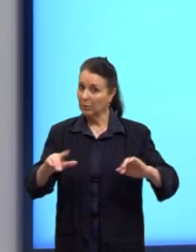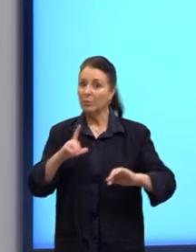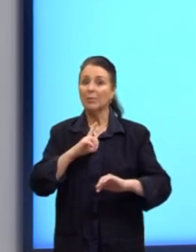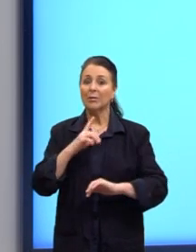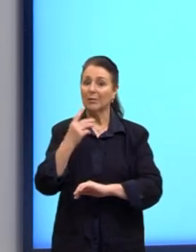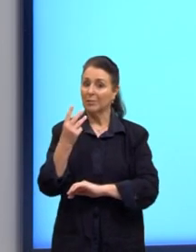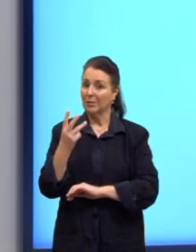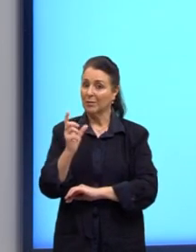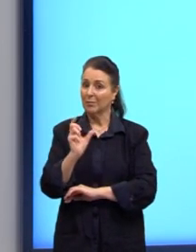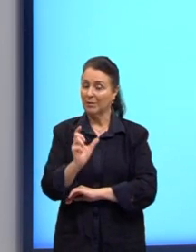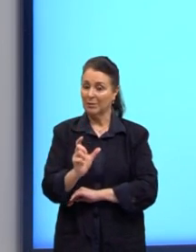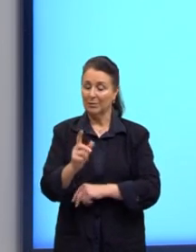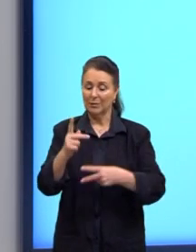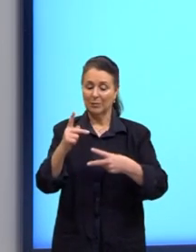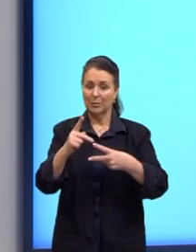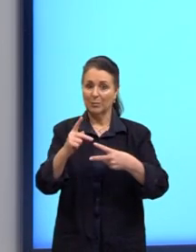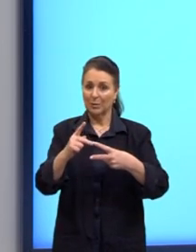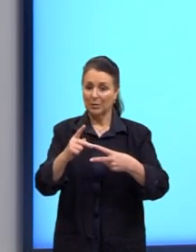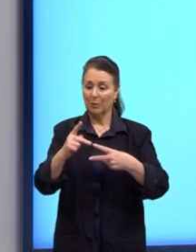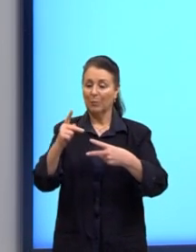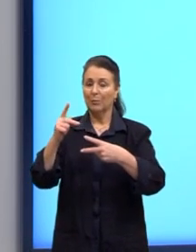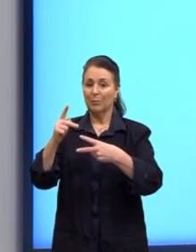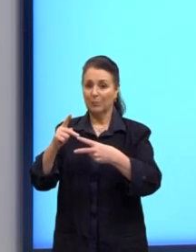ó preposição preposição